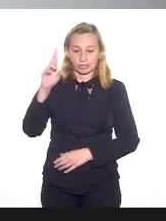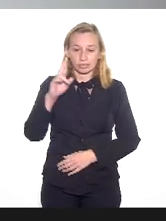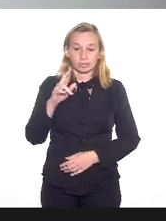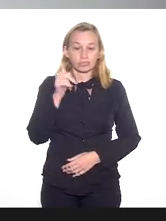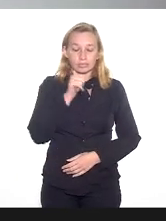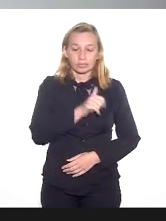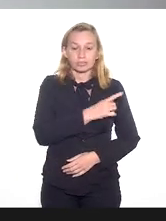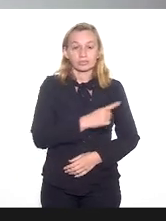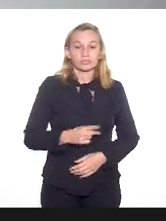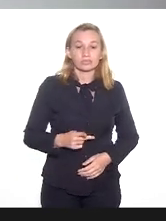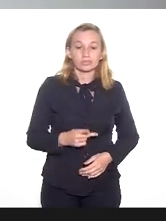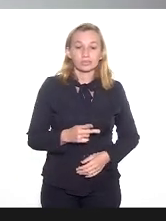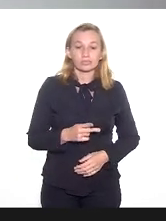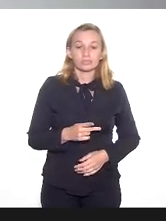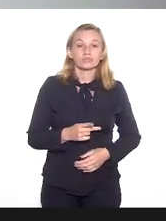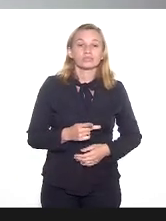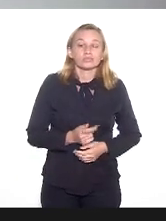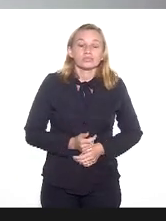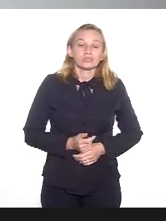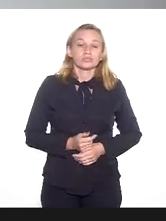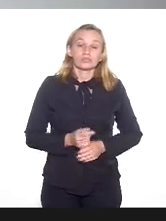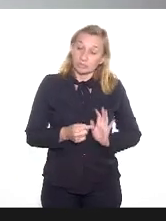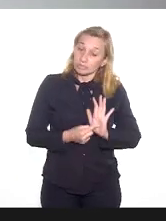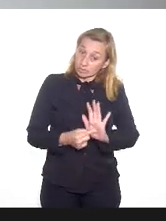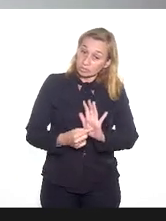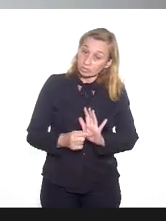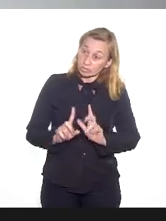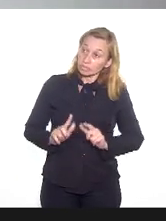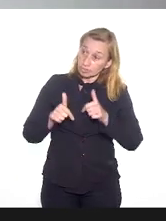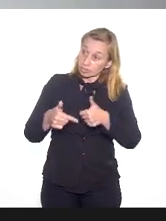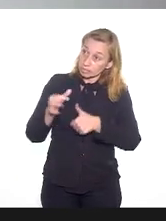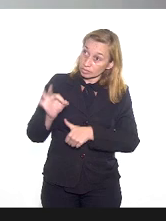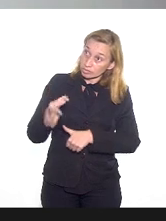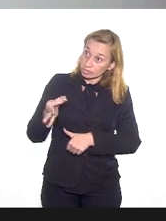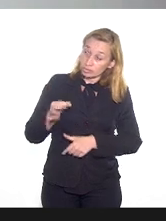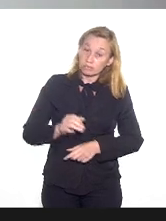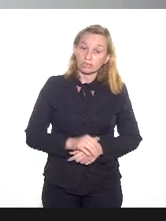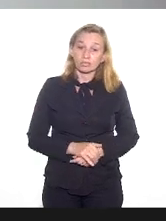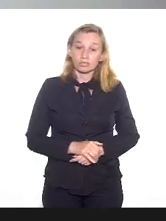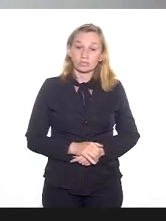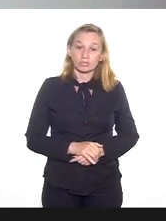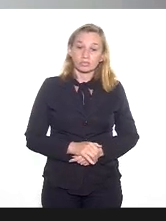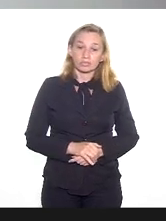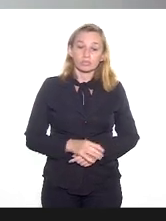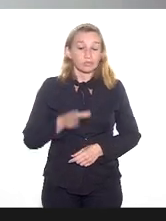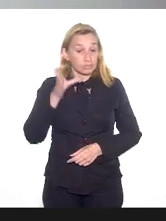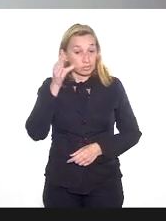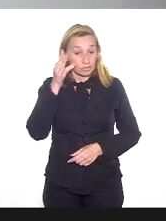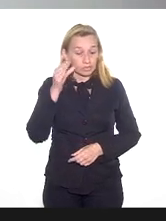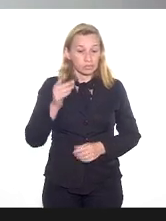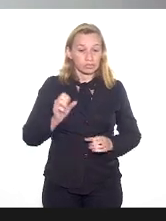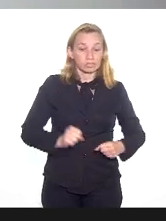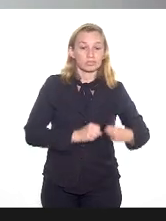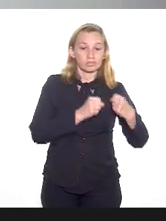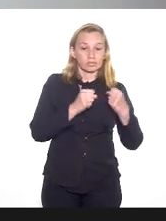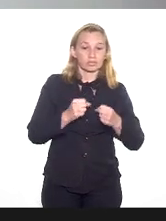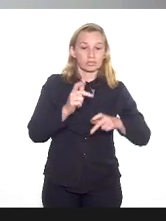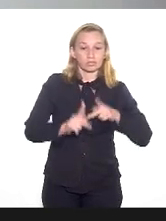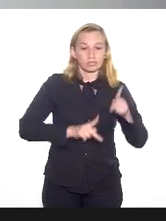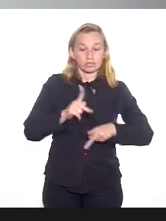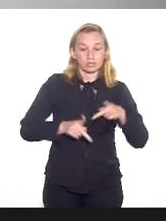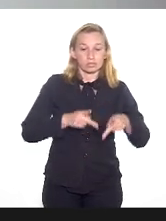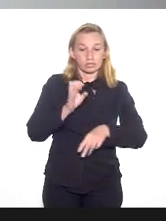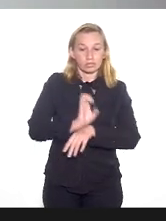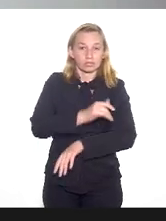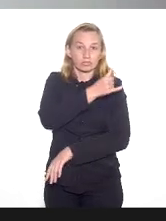que pode atuar de forma bastante efetiva na defesa dos interesses da população do Estado do Rio de Janeiro. E